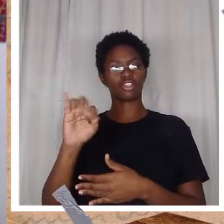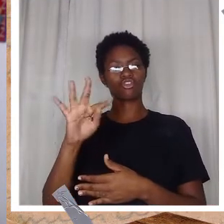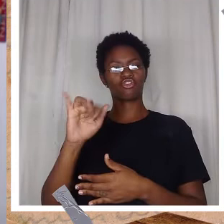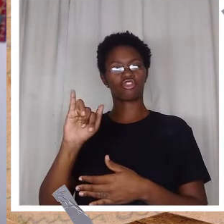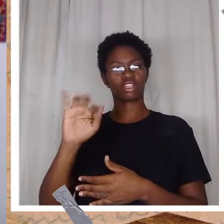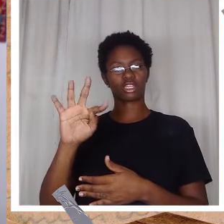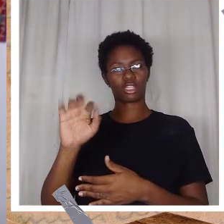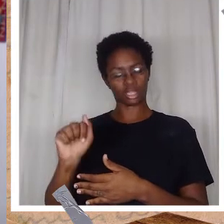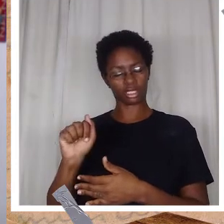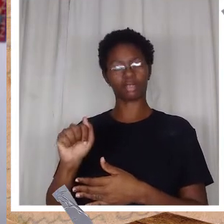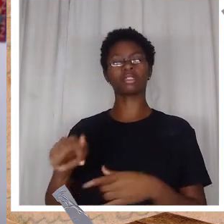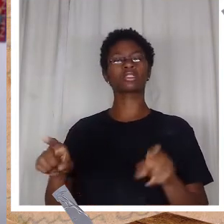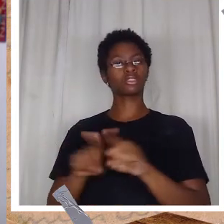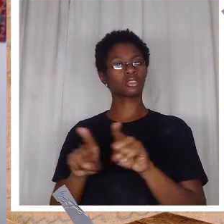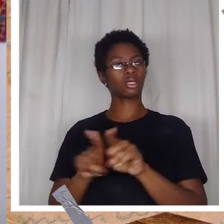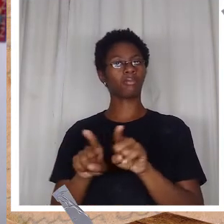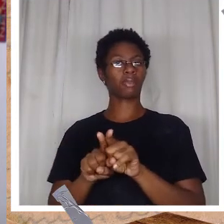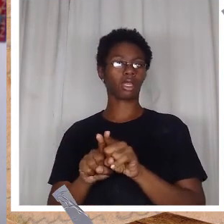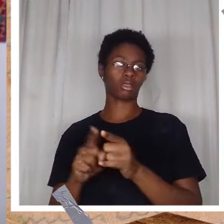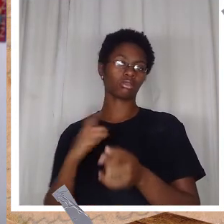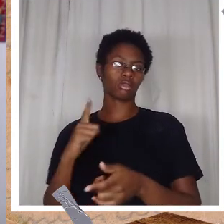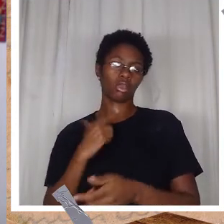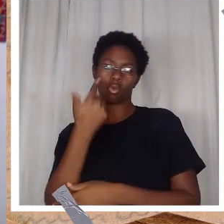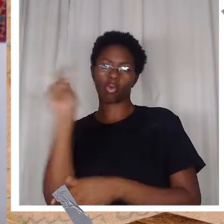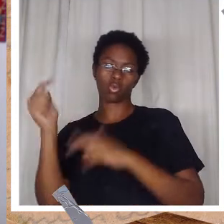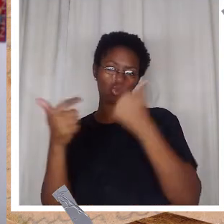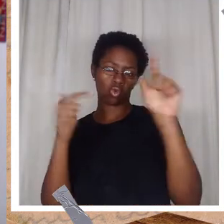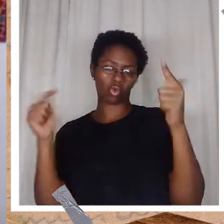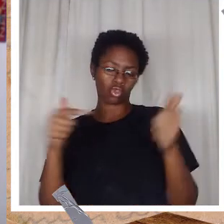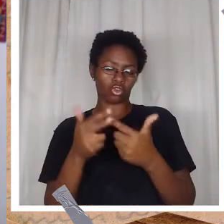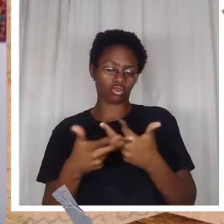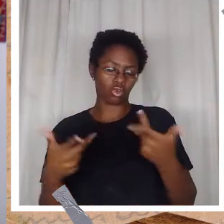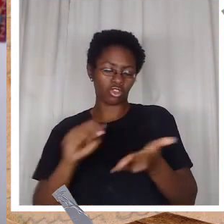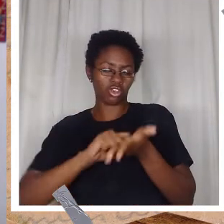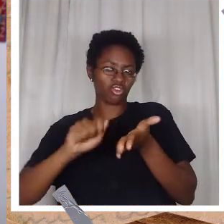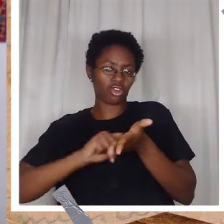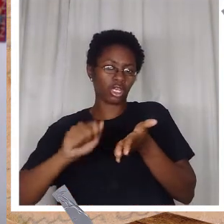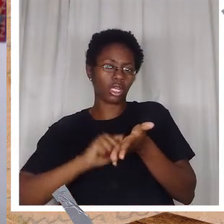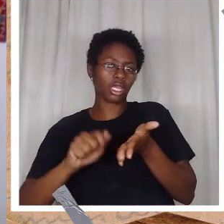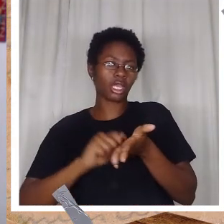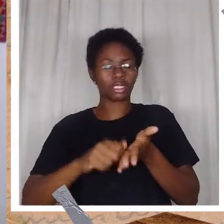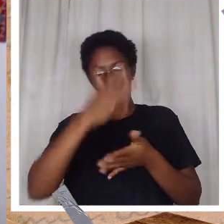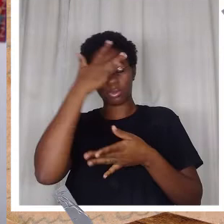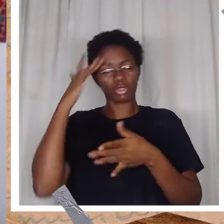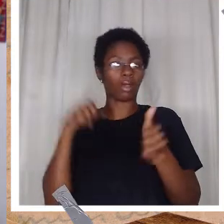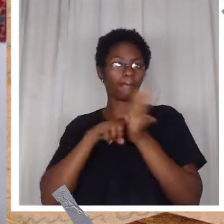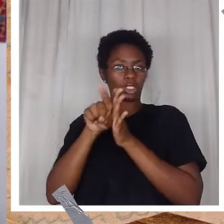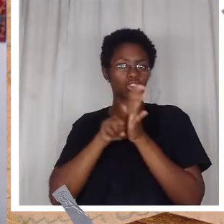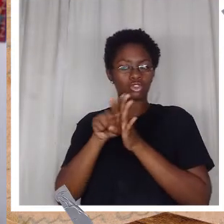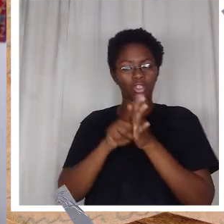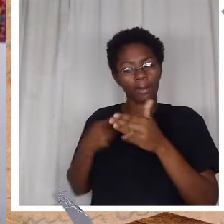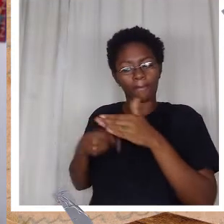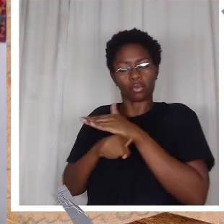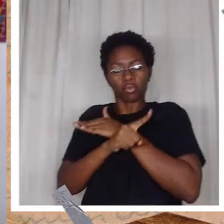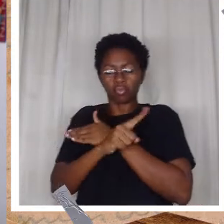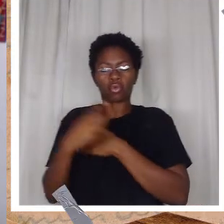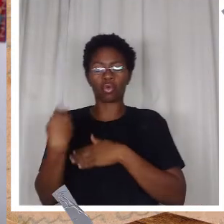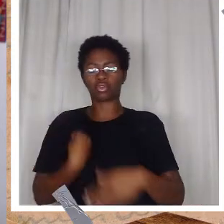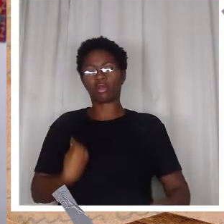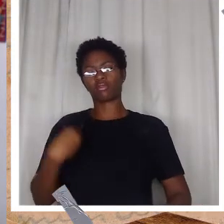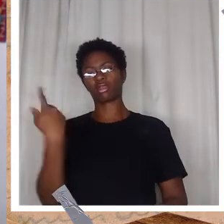em alguns... Eu tenho uns outros escritos aqui, os caras que estudaram bem ela, que é